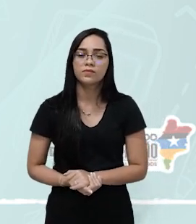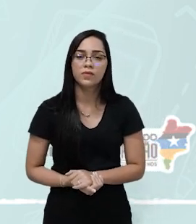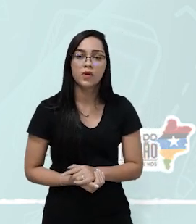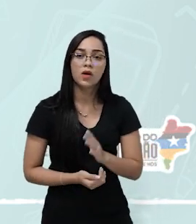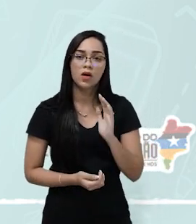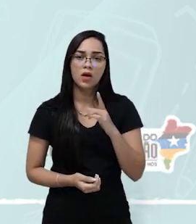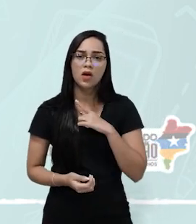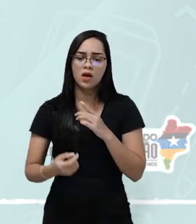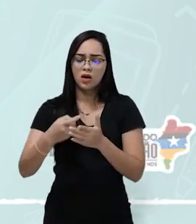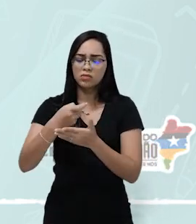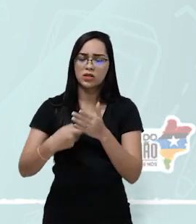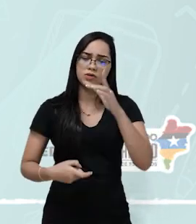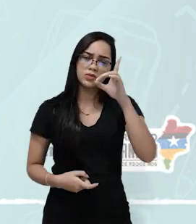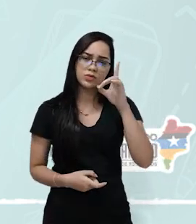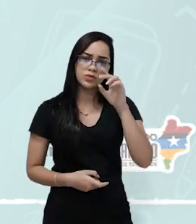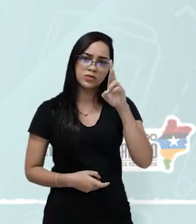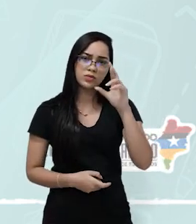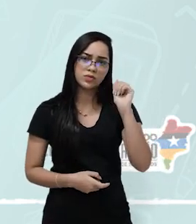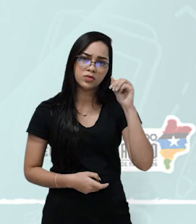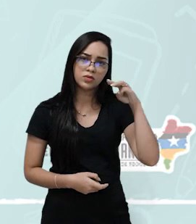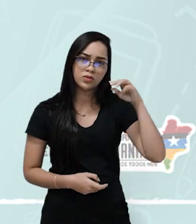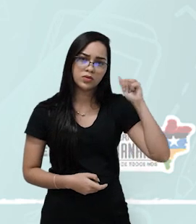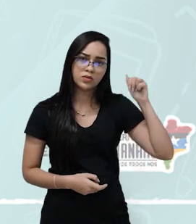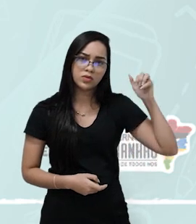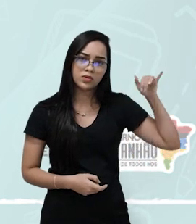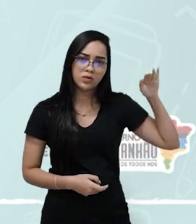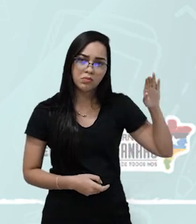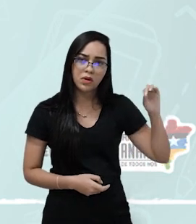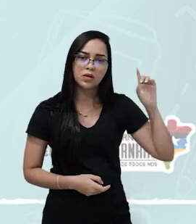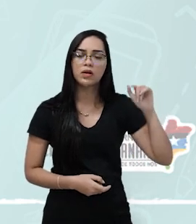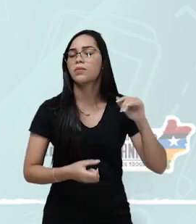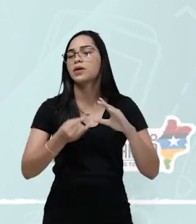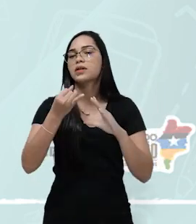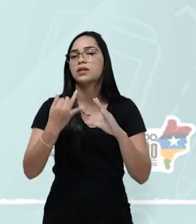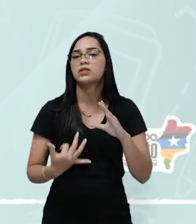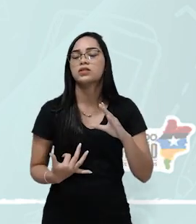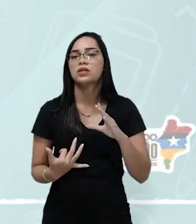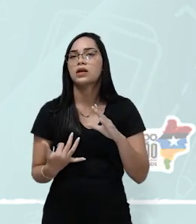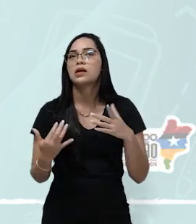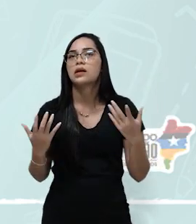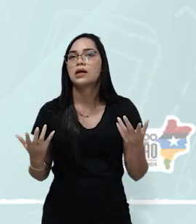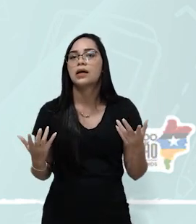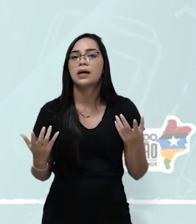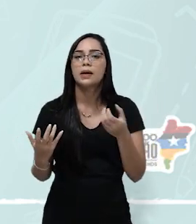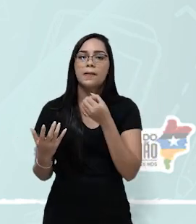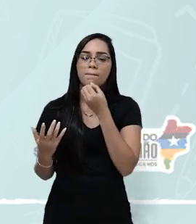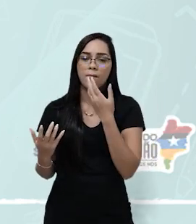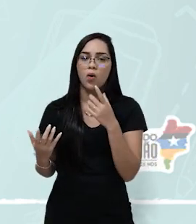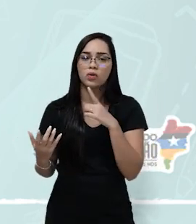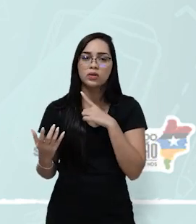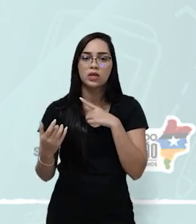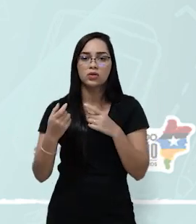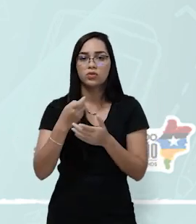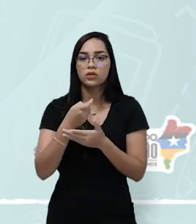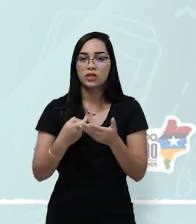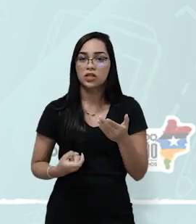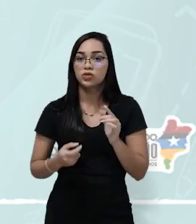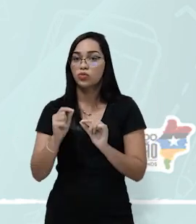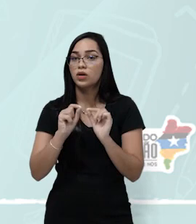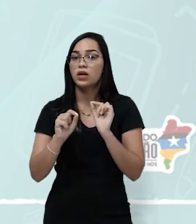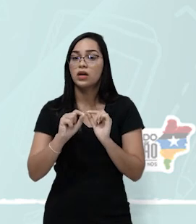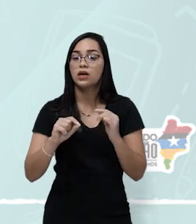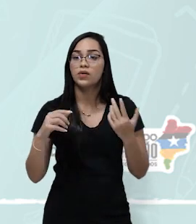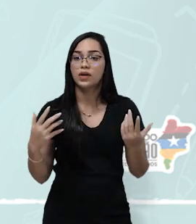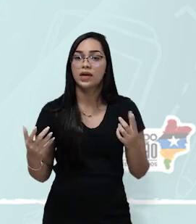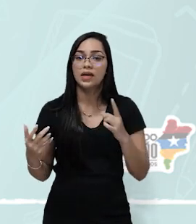Como é um texto dramático, o texto, uma característica bem peculiar do texto teatral é